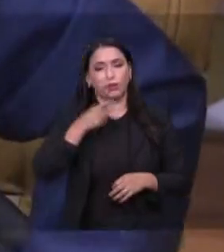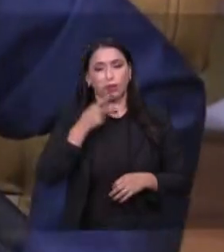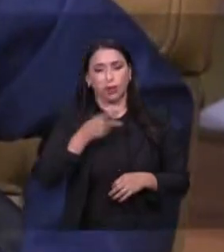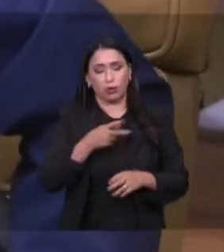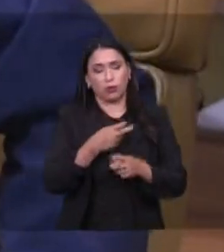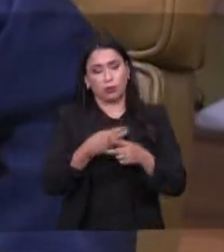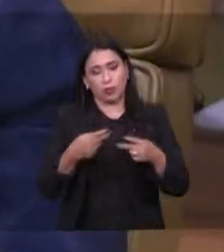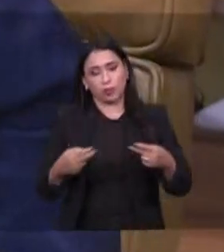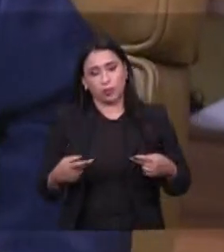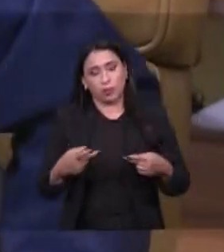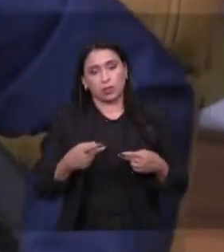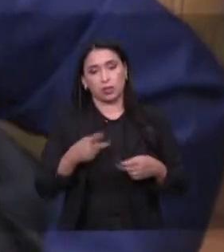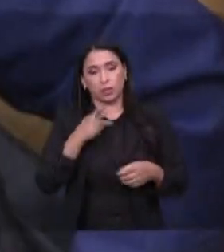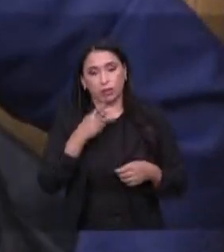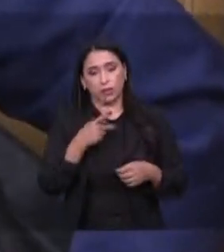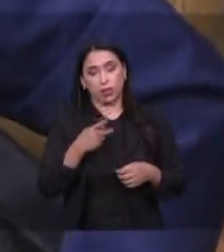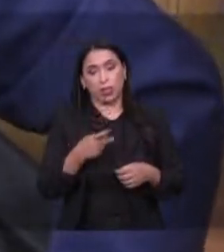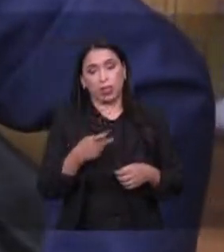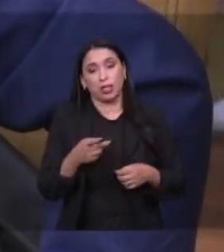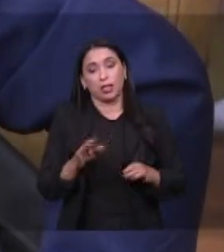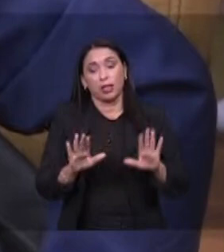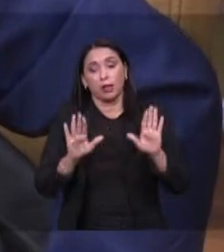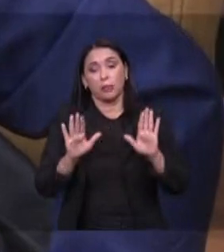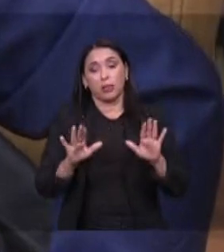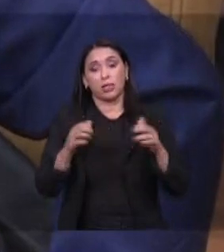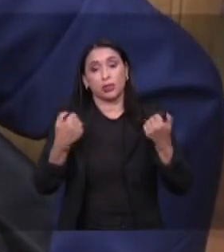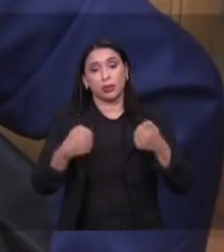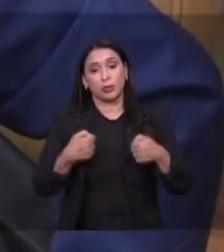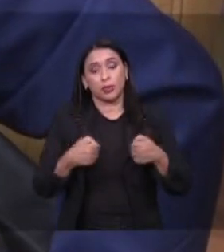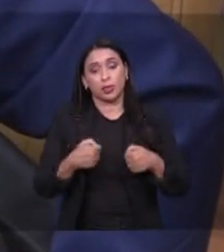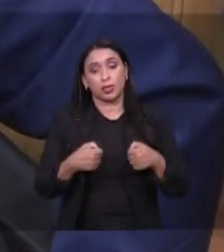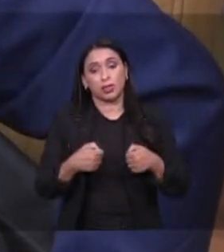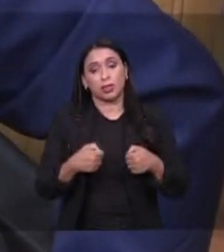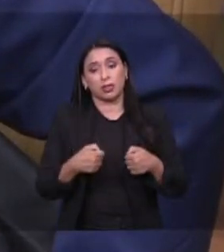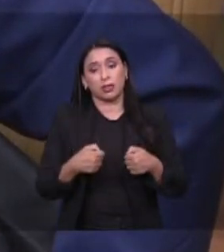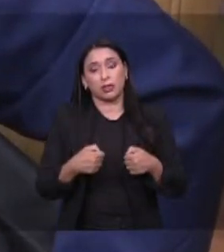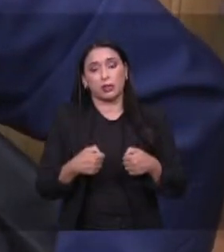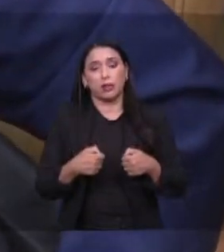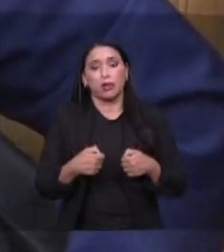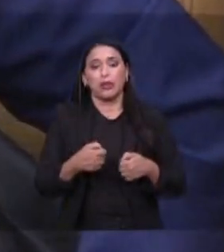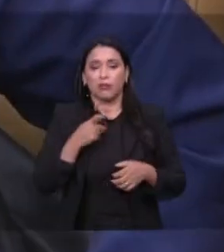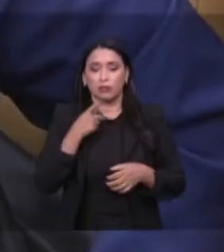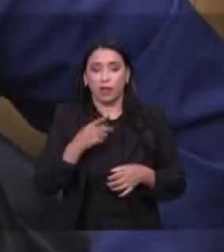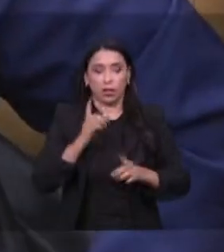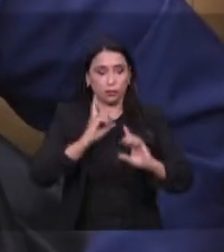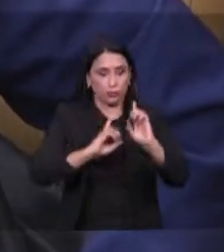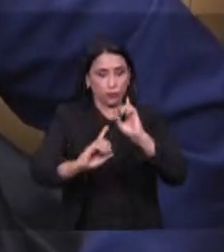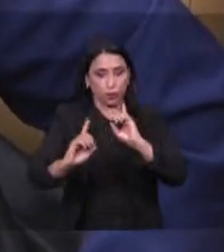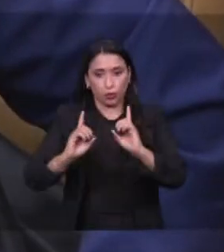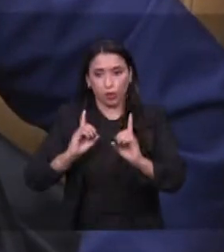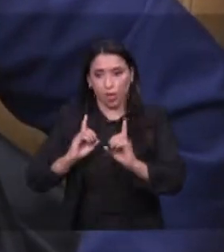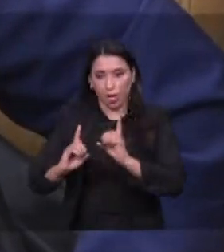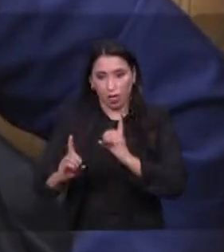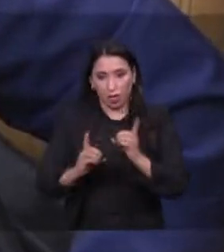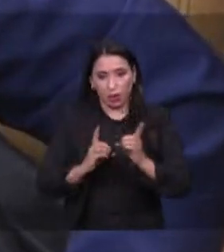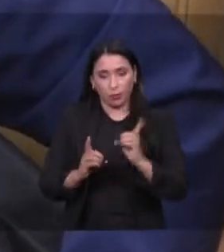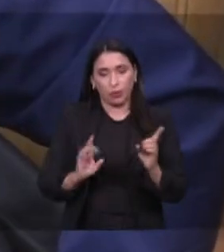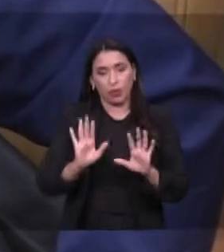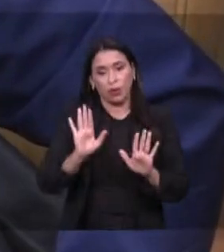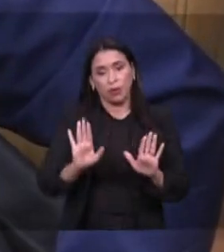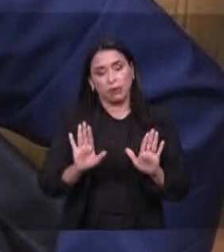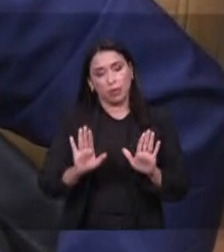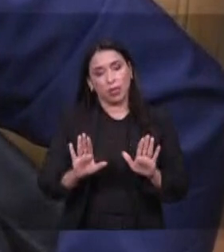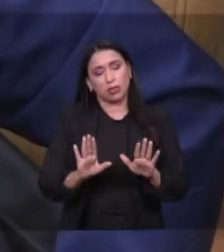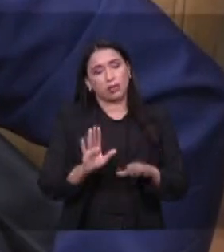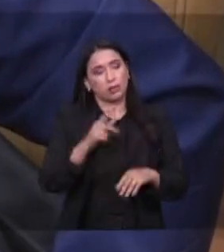posso deixar, senhora presidente, de registrar essa capacidade dialógica, muito embora nesse ponto ficou, como destaca